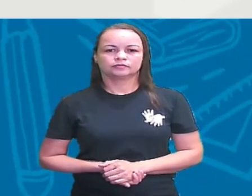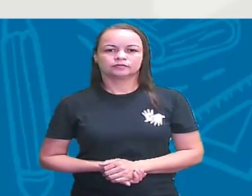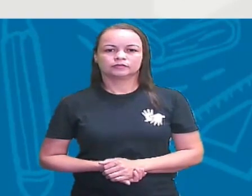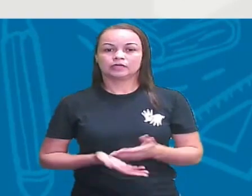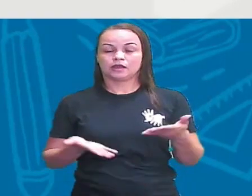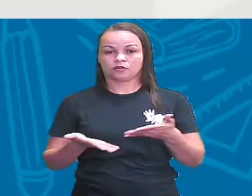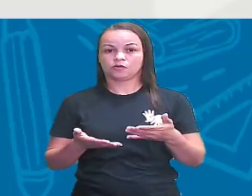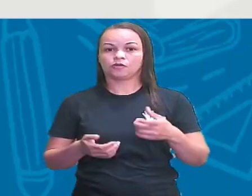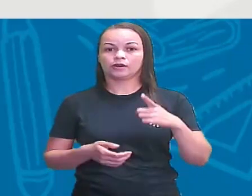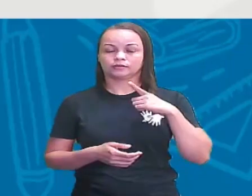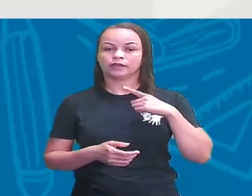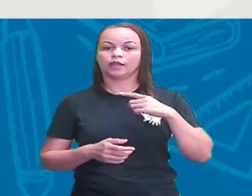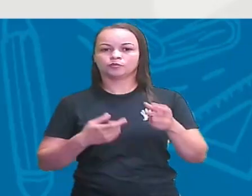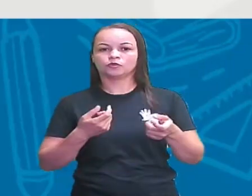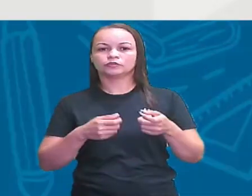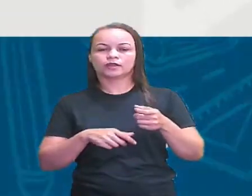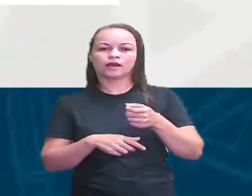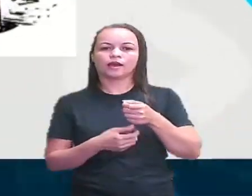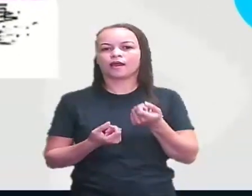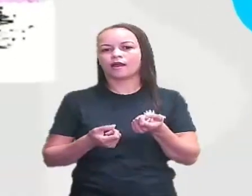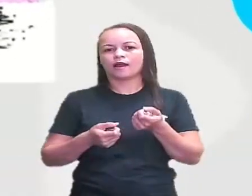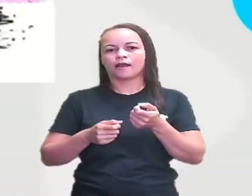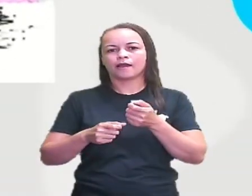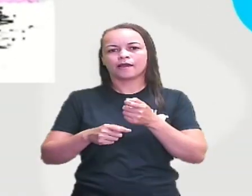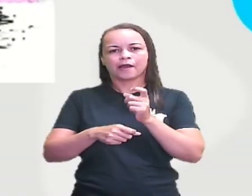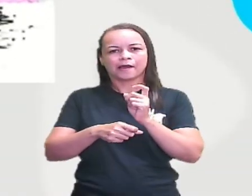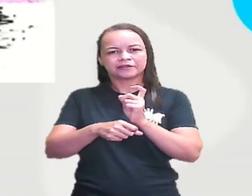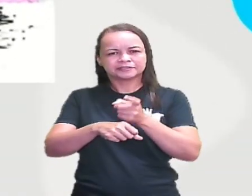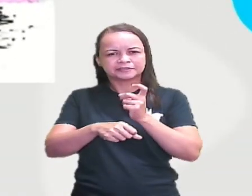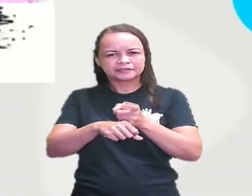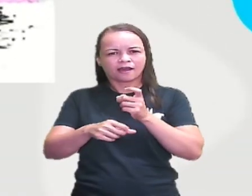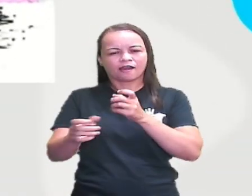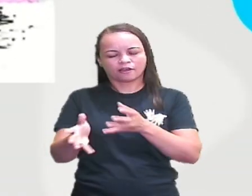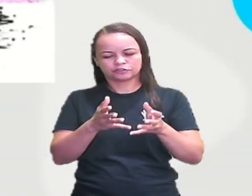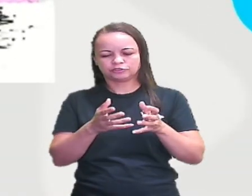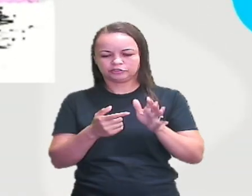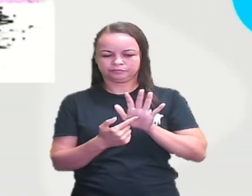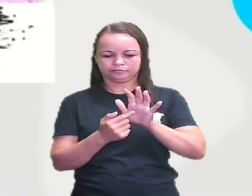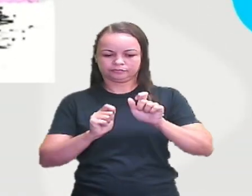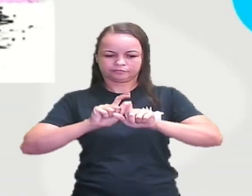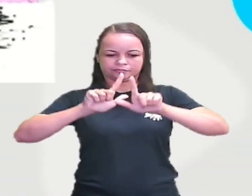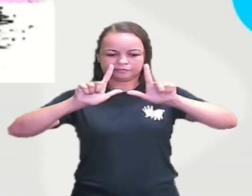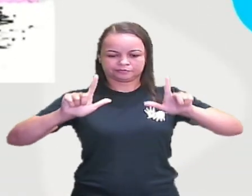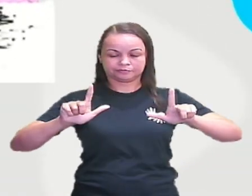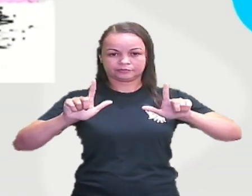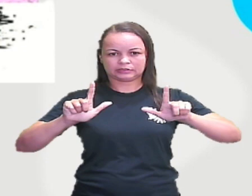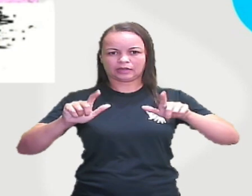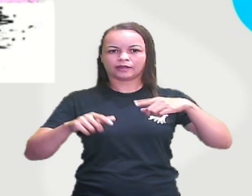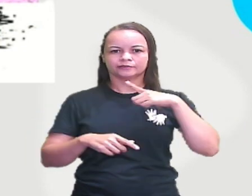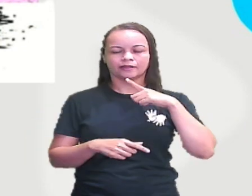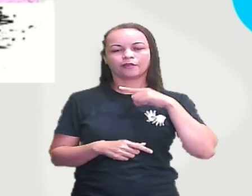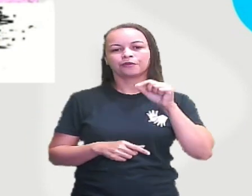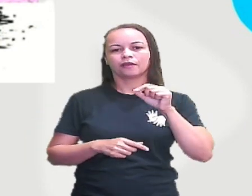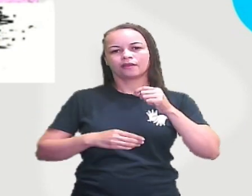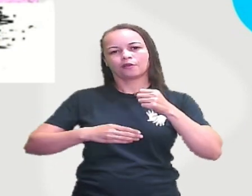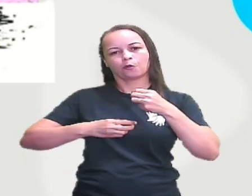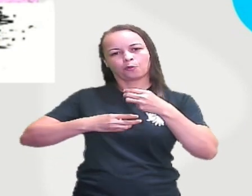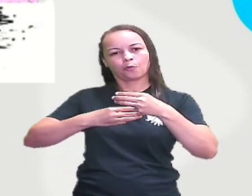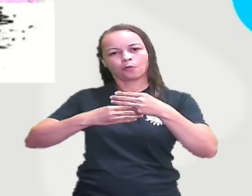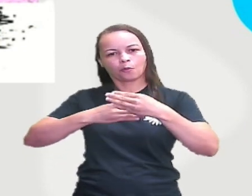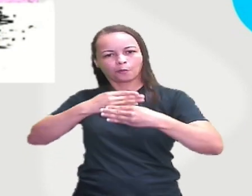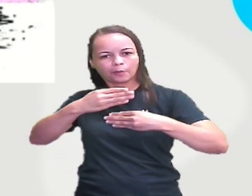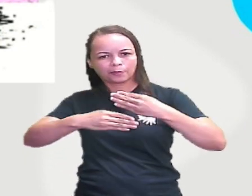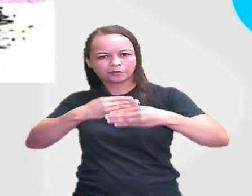essa charge, né? Vamos ampliar aqui. E aí o papel higiênico, né?